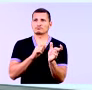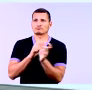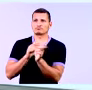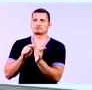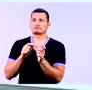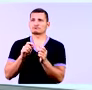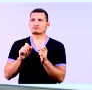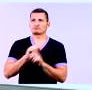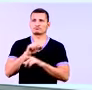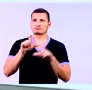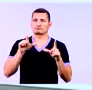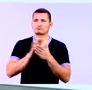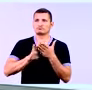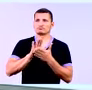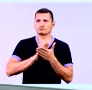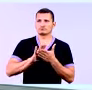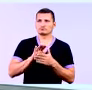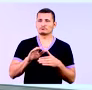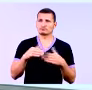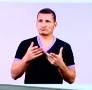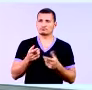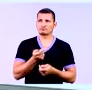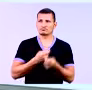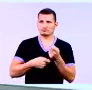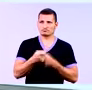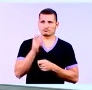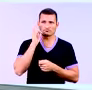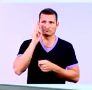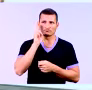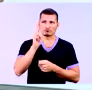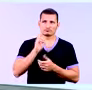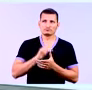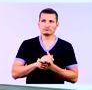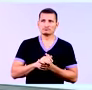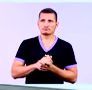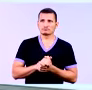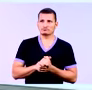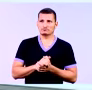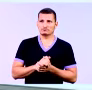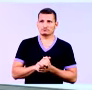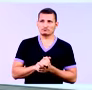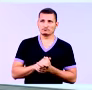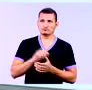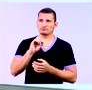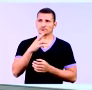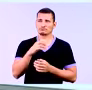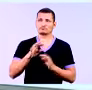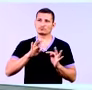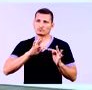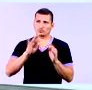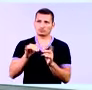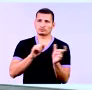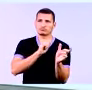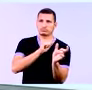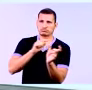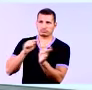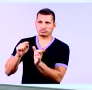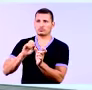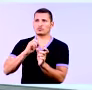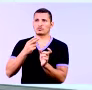Né? Então, ou a transação, lembra daquela questão de atomicidade? Ou são executados todos os comandos com sucesso,